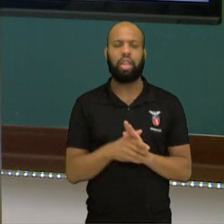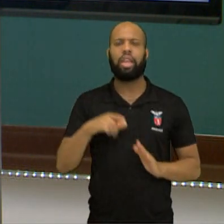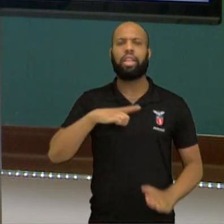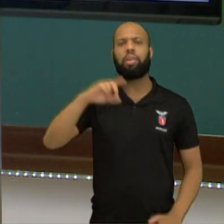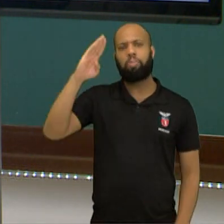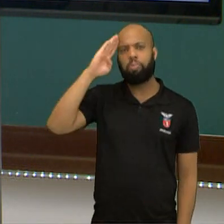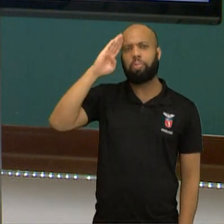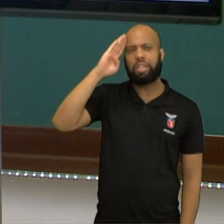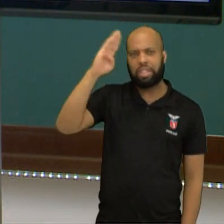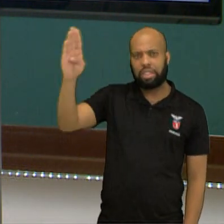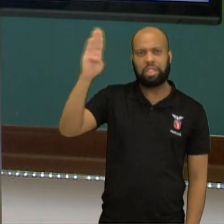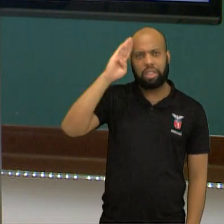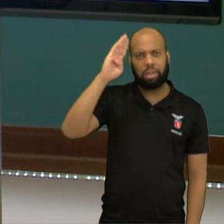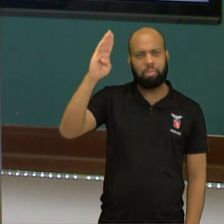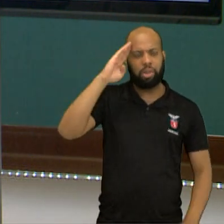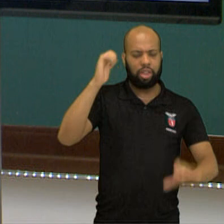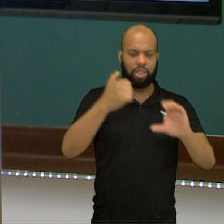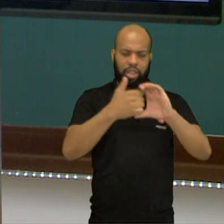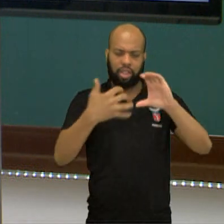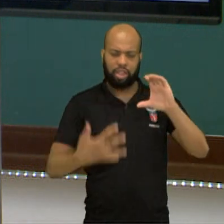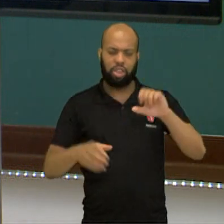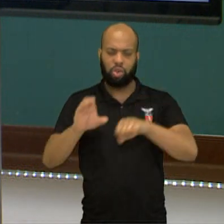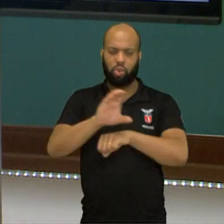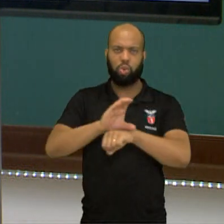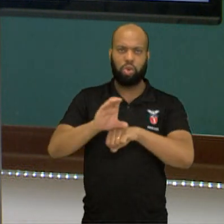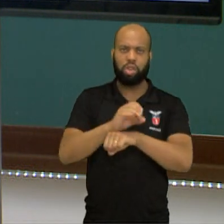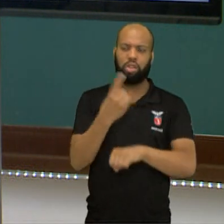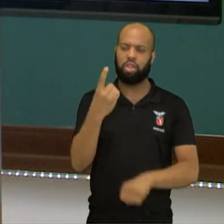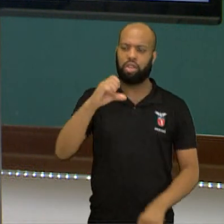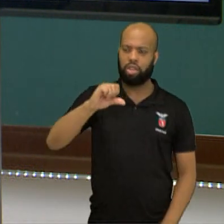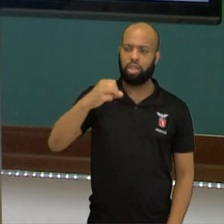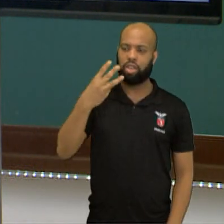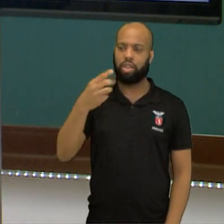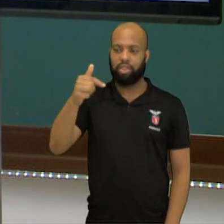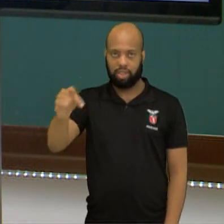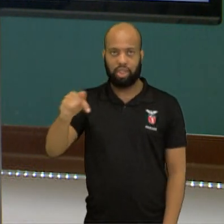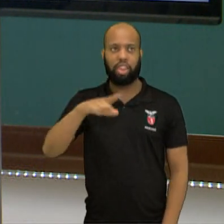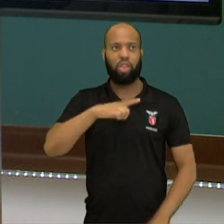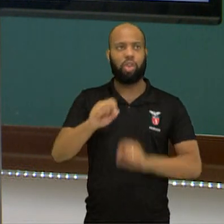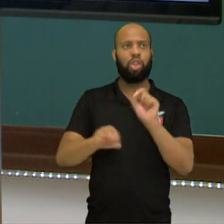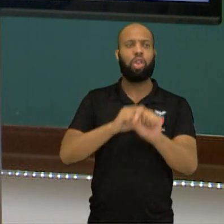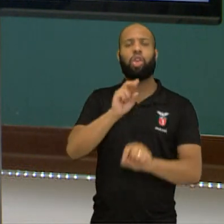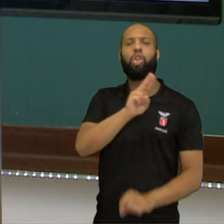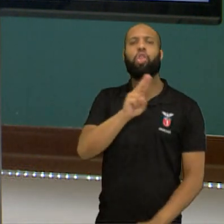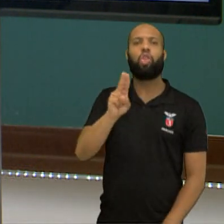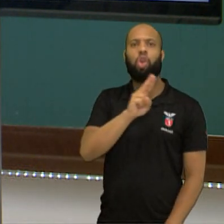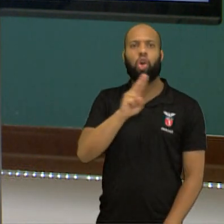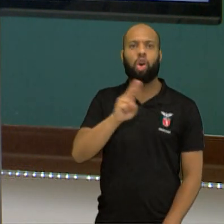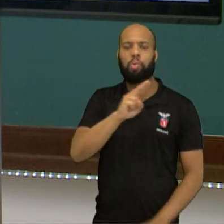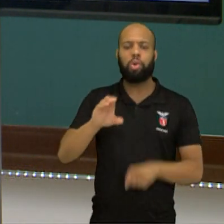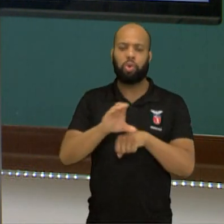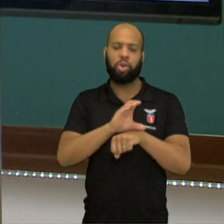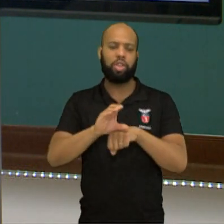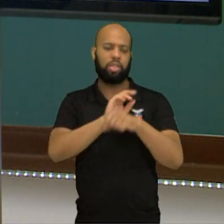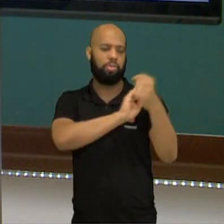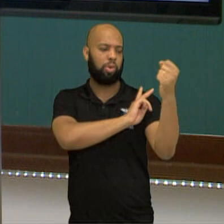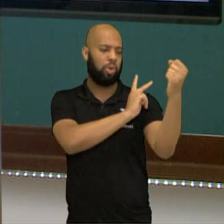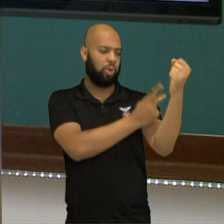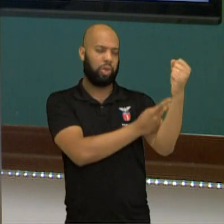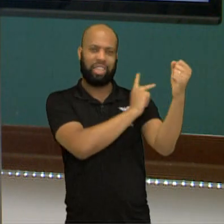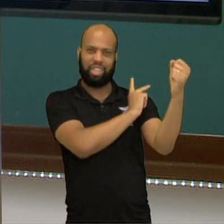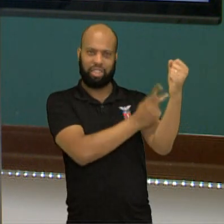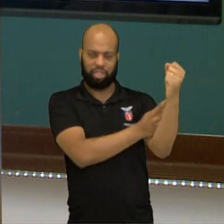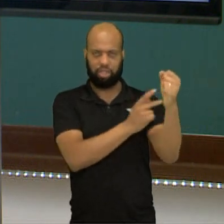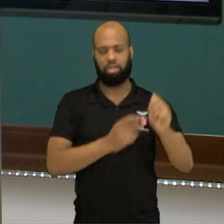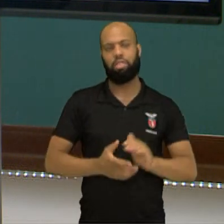principais características da Constituição de 1937, que recebeu o apelido de Polaca?